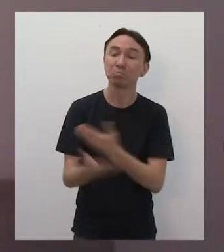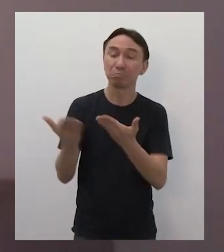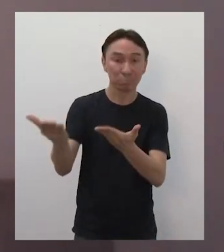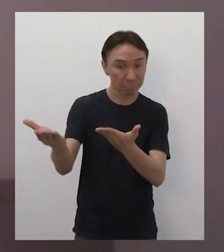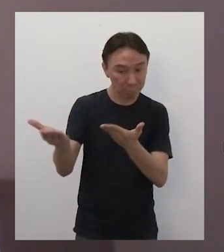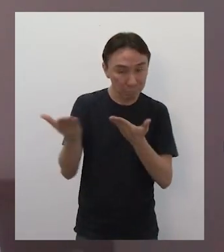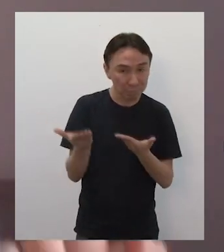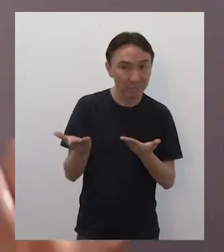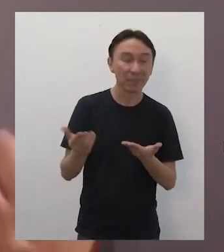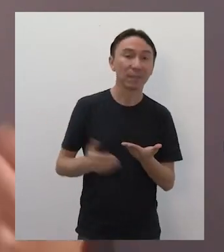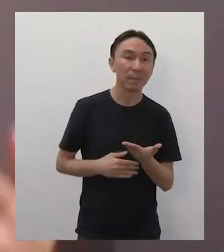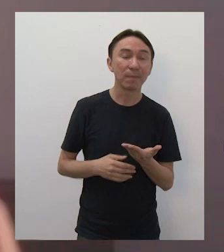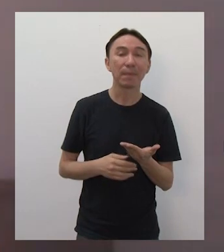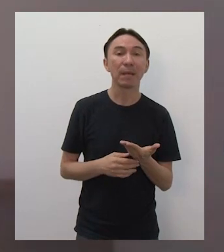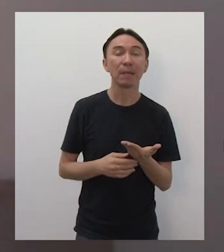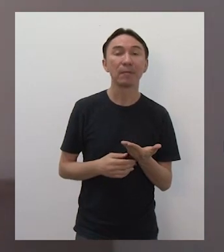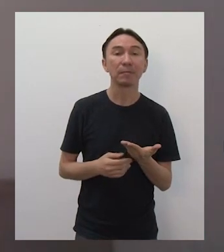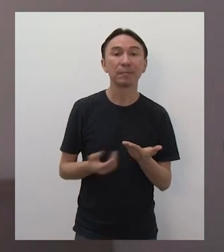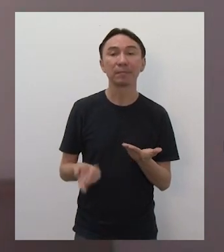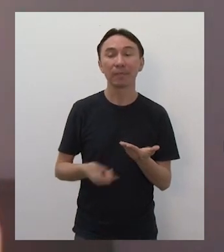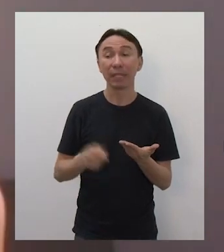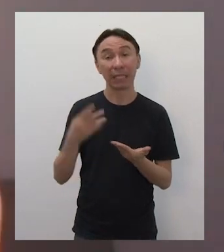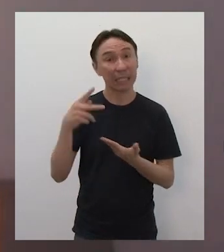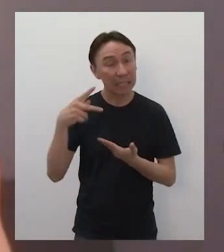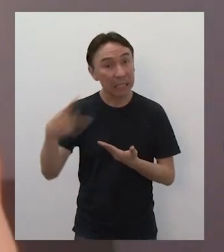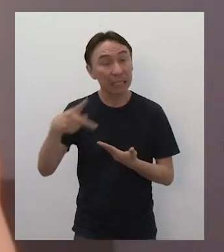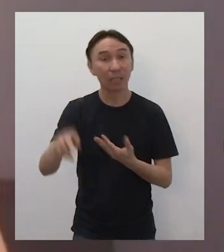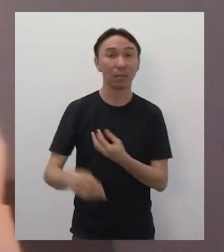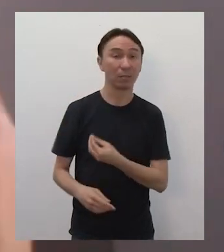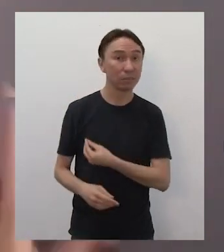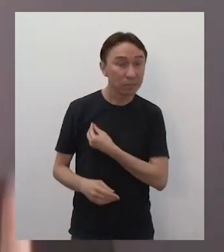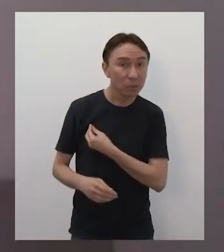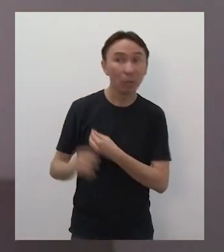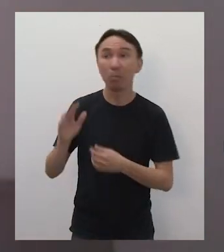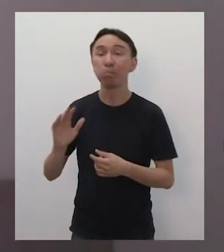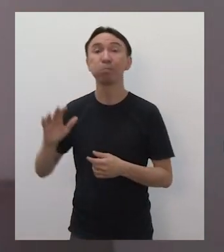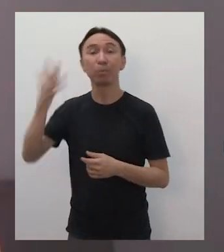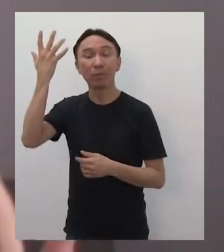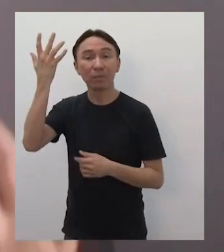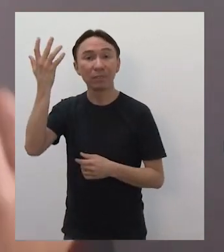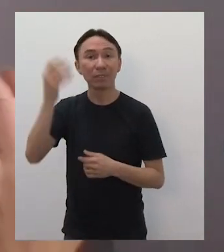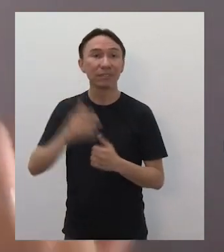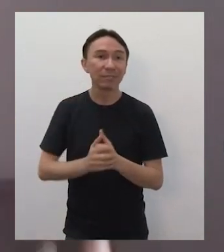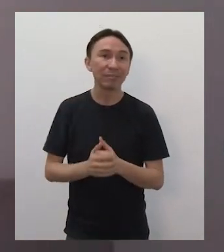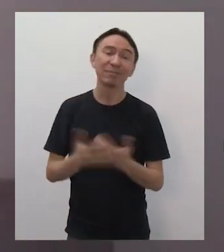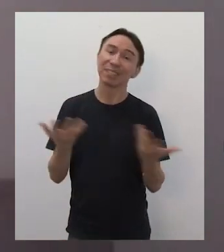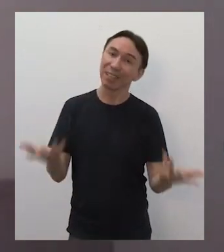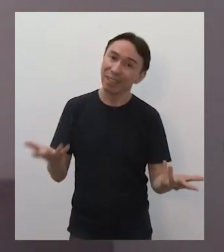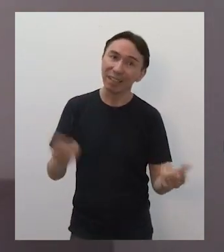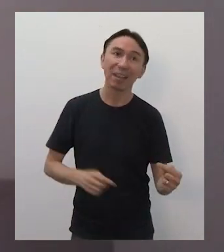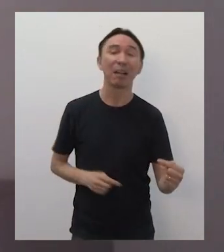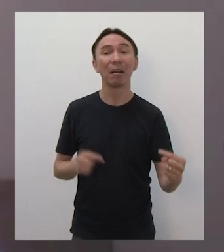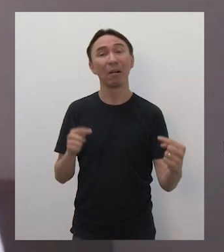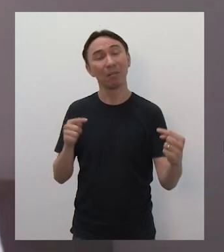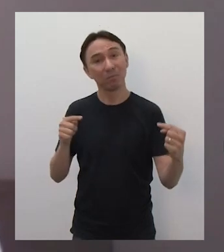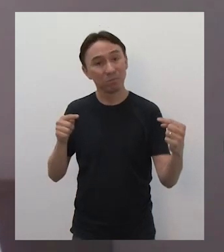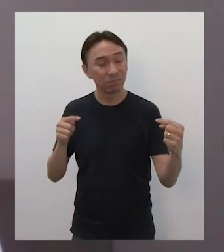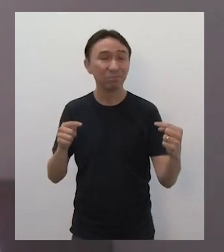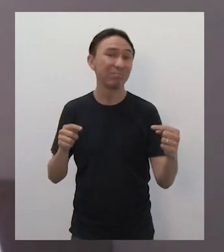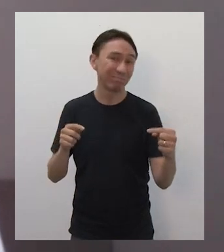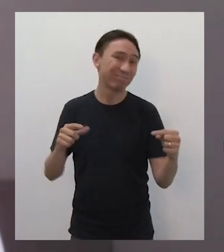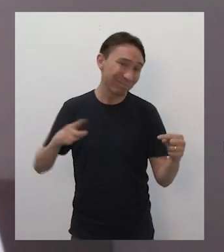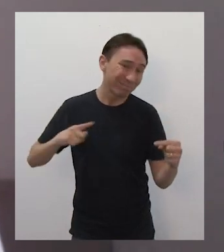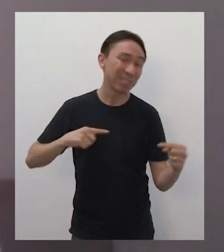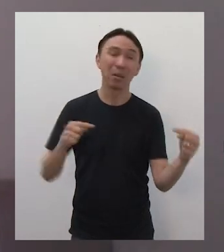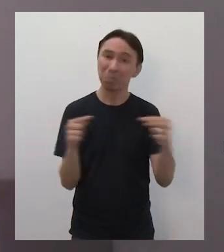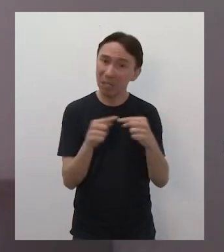ele que o que ele vivenciou fez parte de um momento difícil, mas também faz